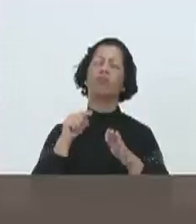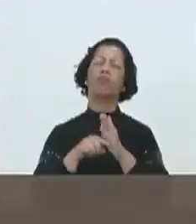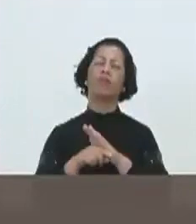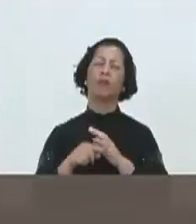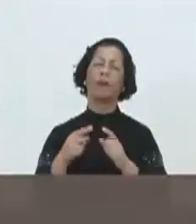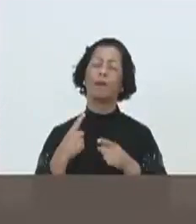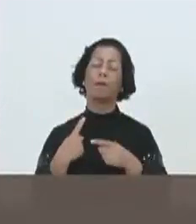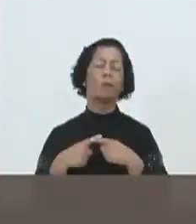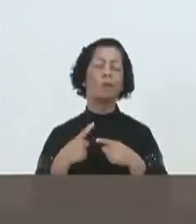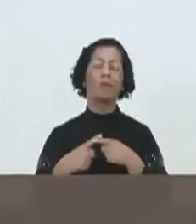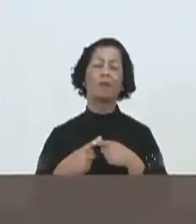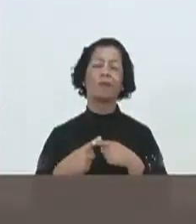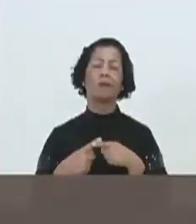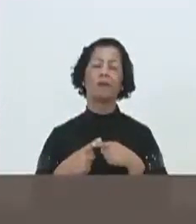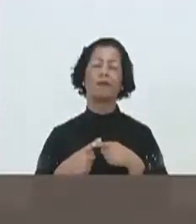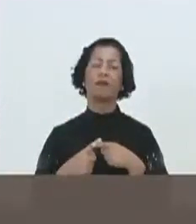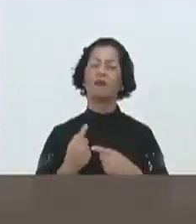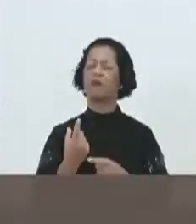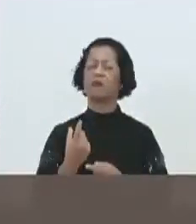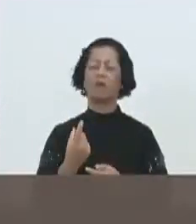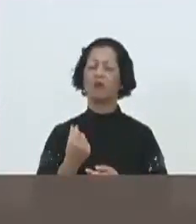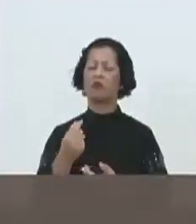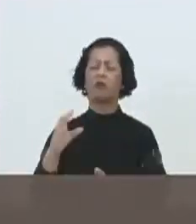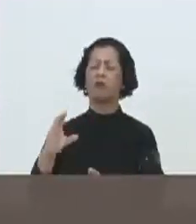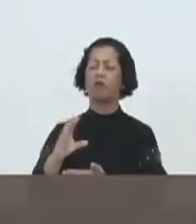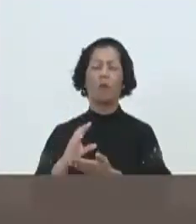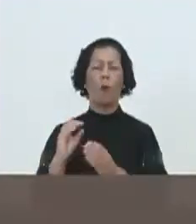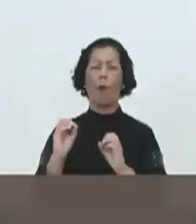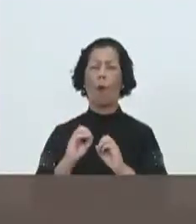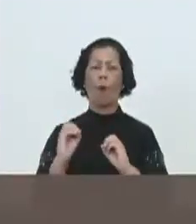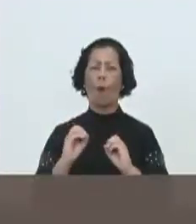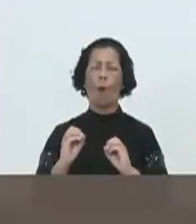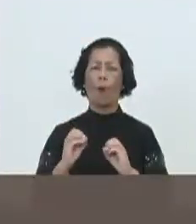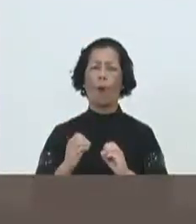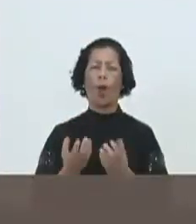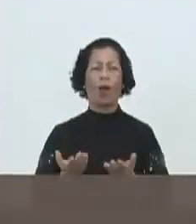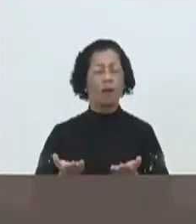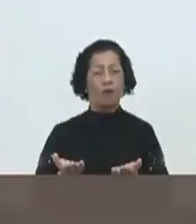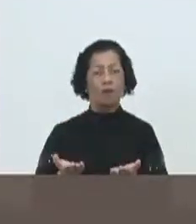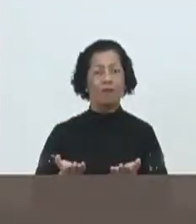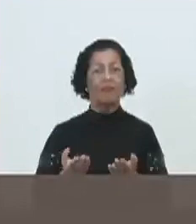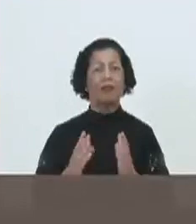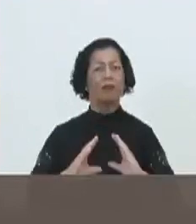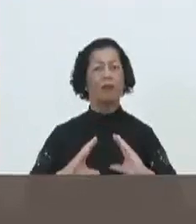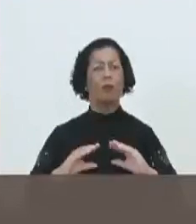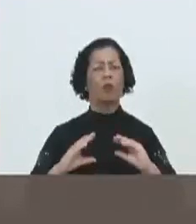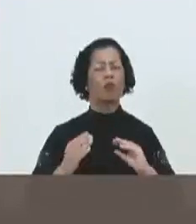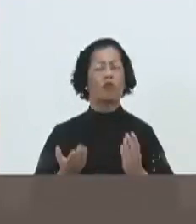é que nós não conseguimos eh dentro desse confortável